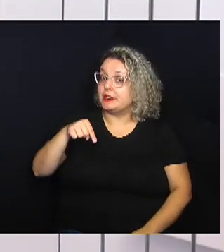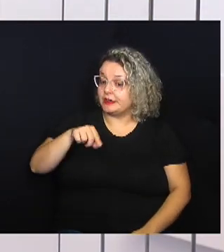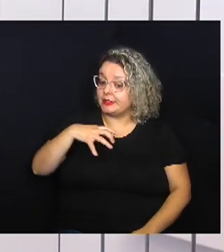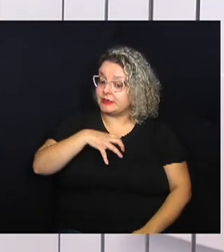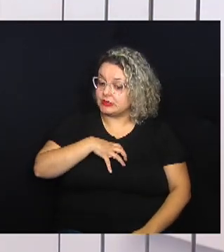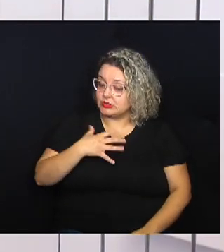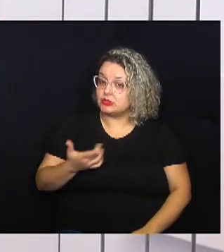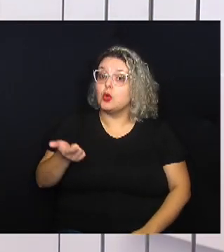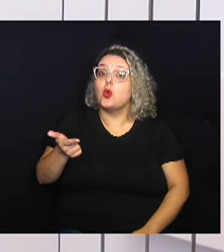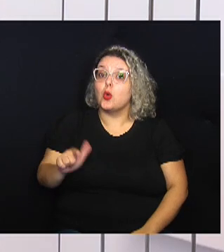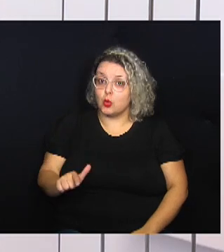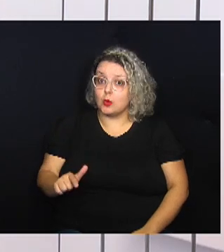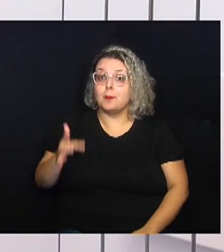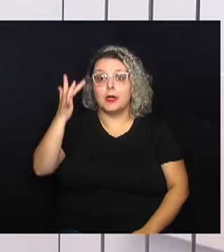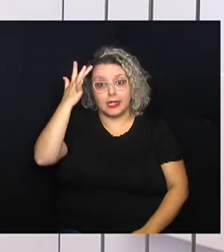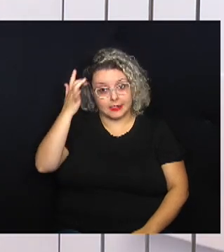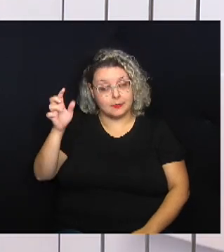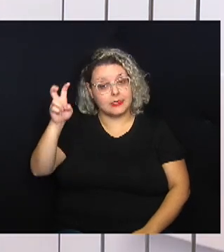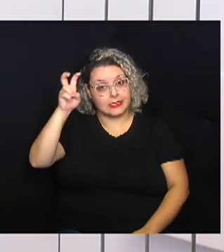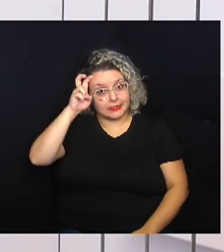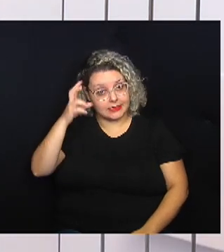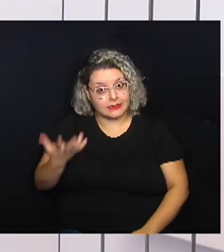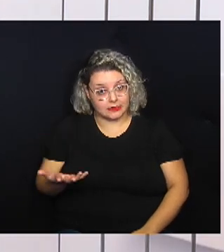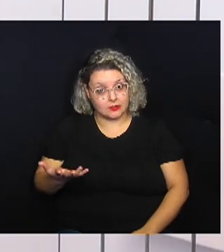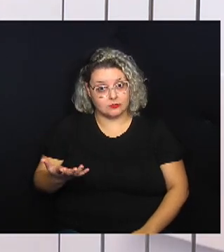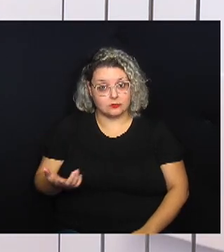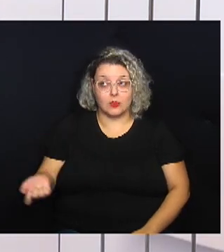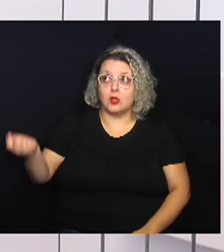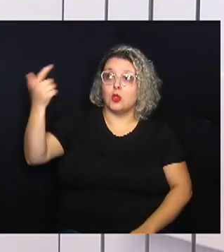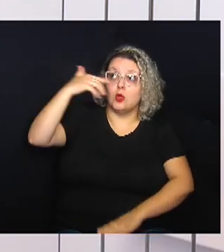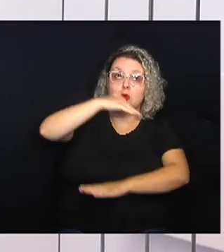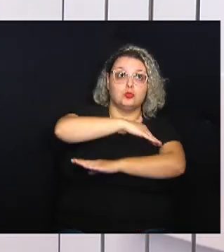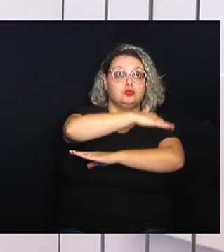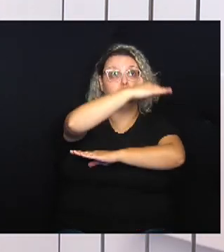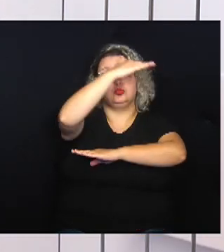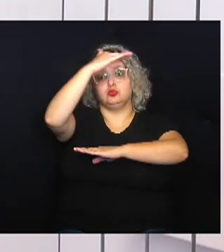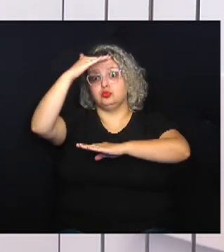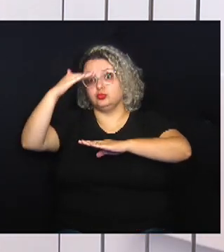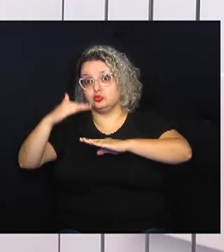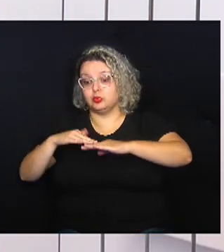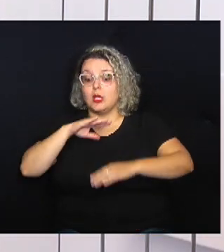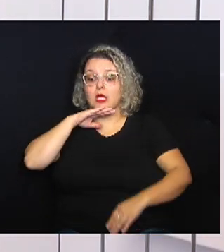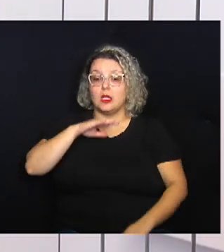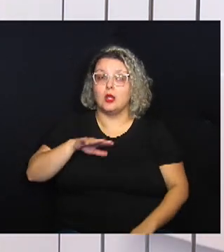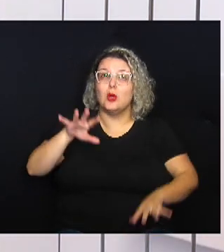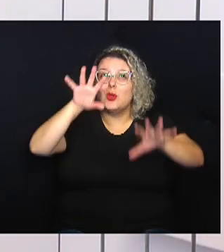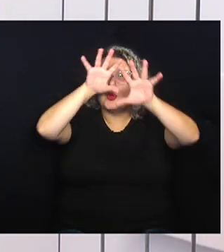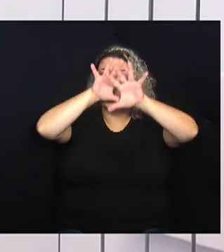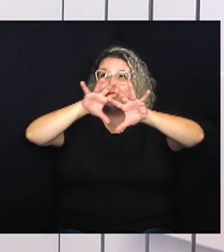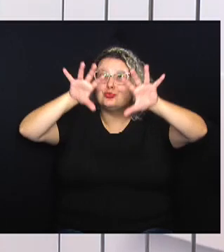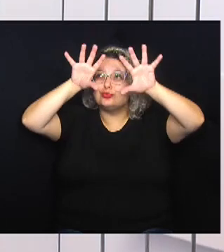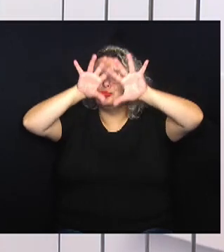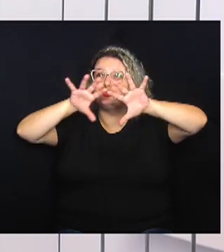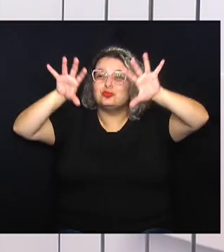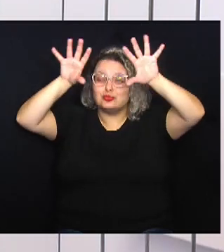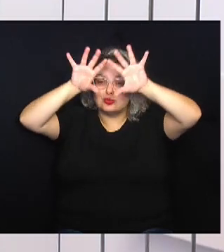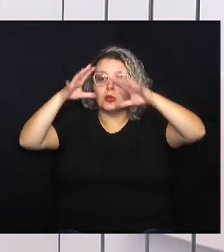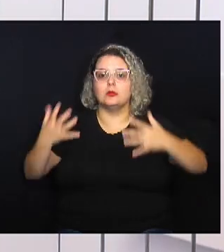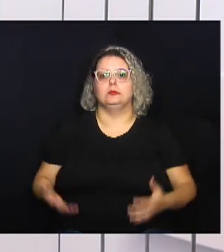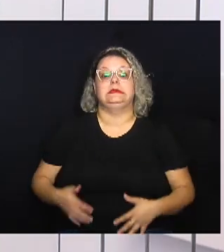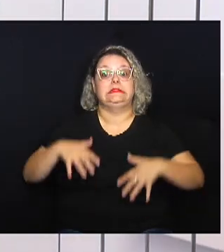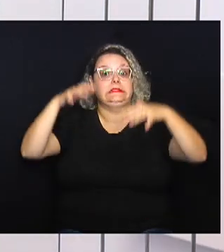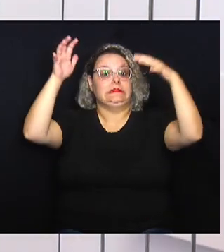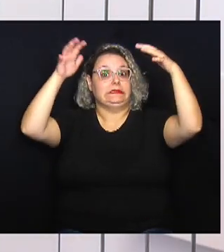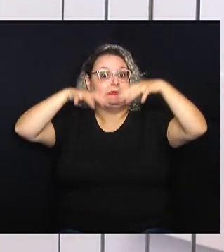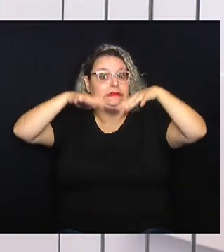permanece para amanhã quinta-feira então Sol durante o dia à tarde a nebulosidade aumenta e chove